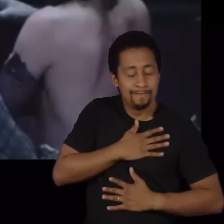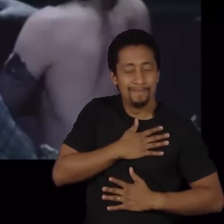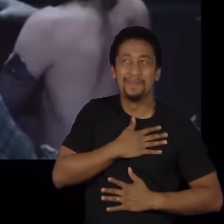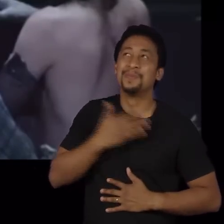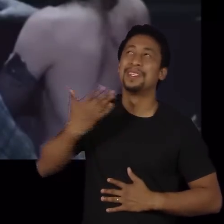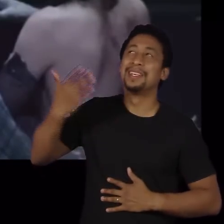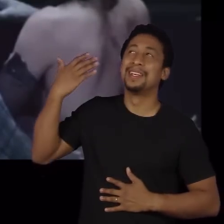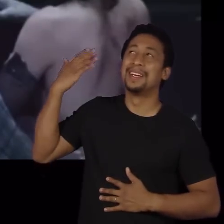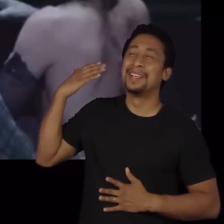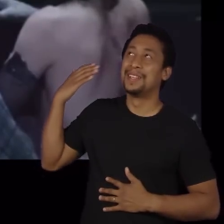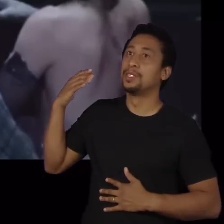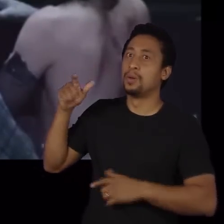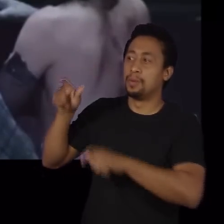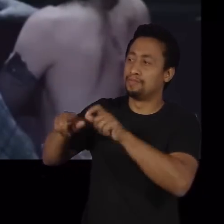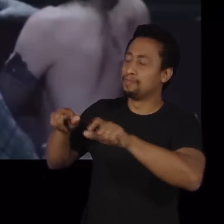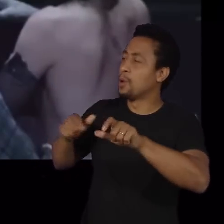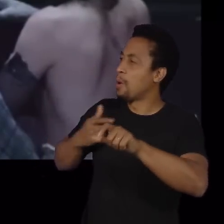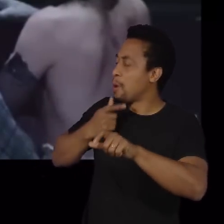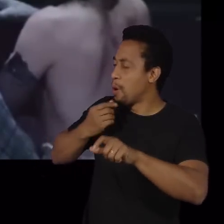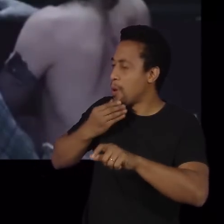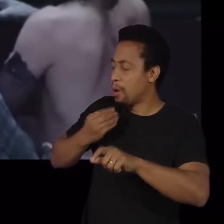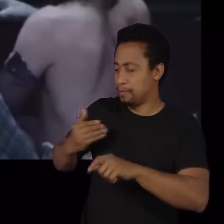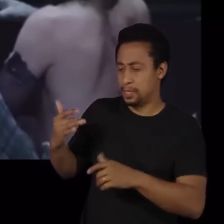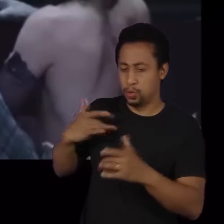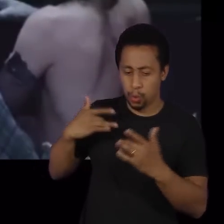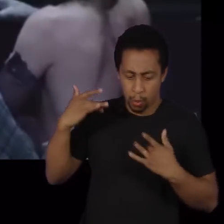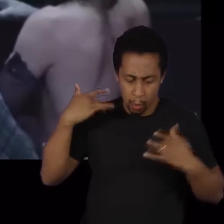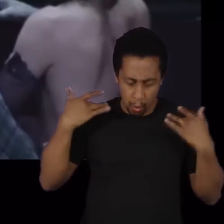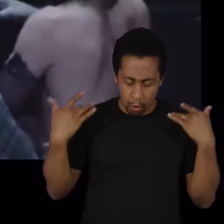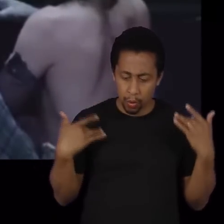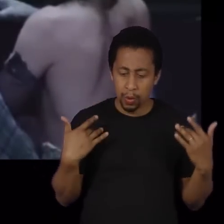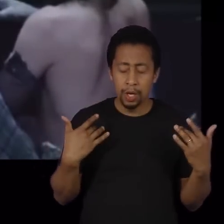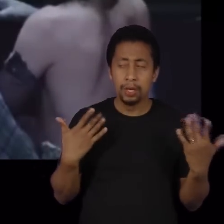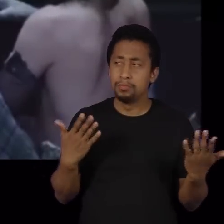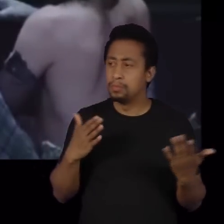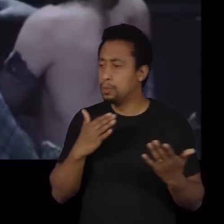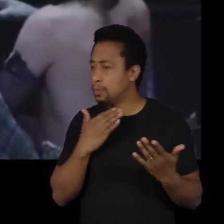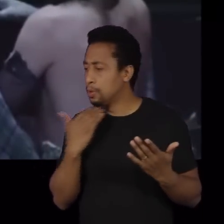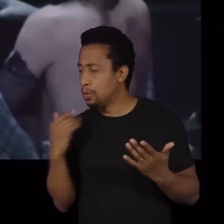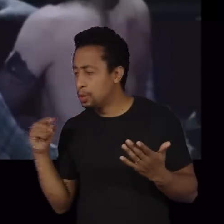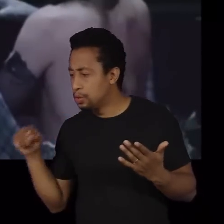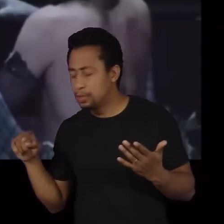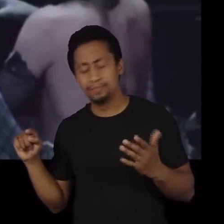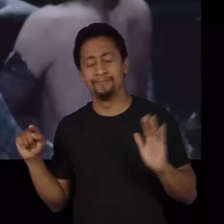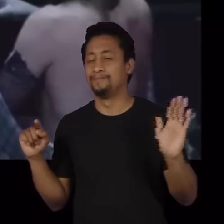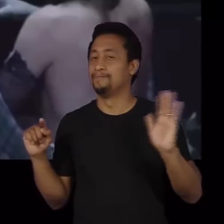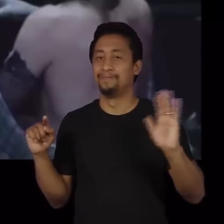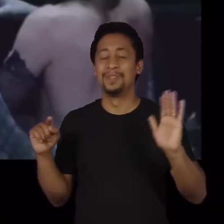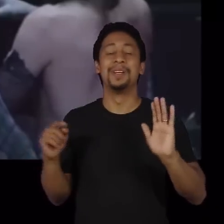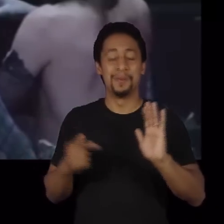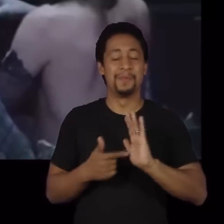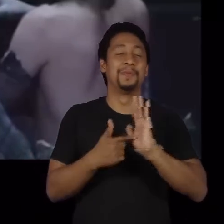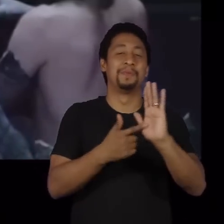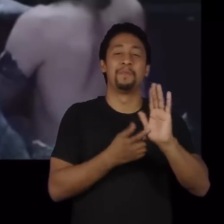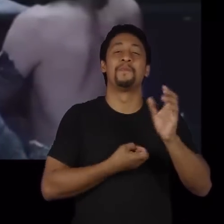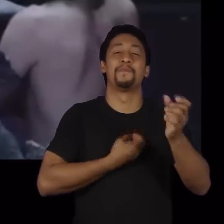tocada pelos homens, ao invés de morte, te chamaria